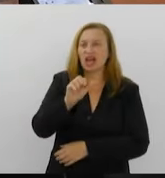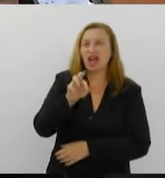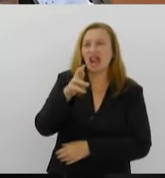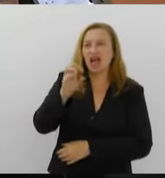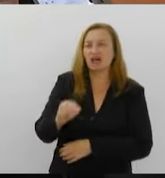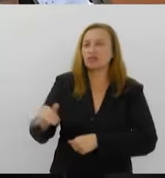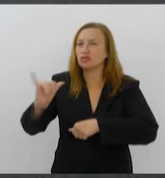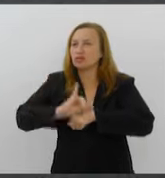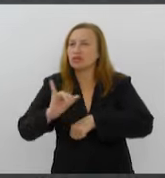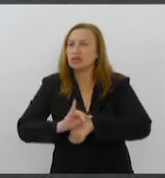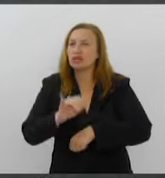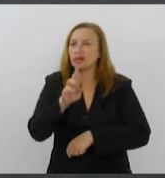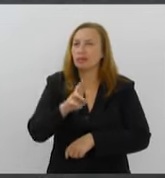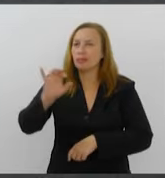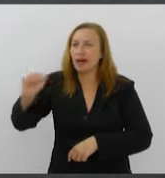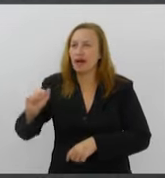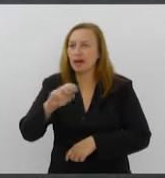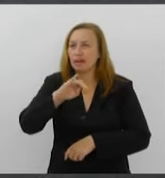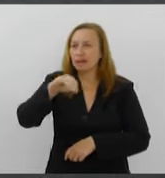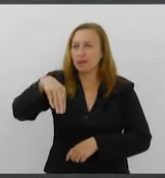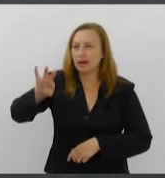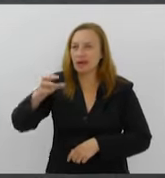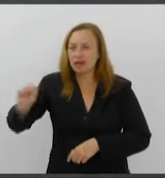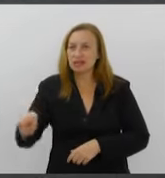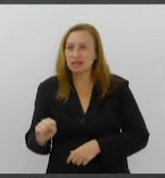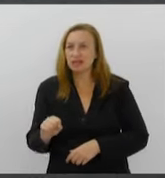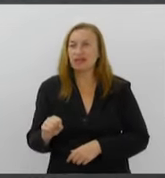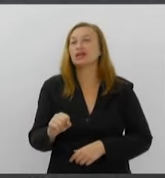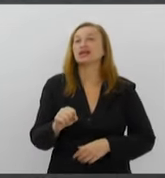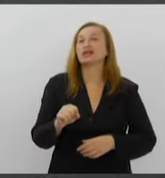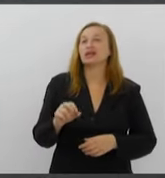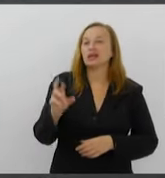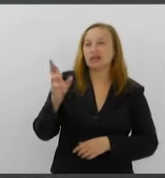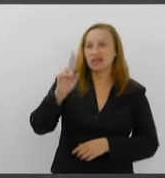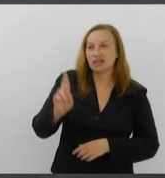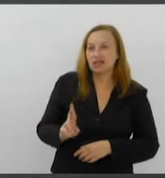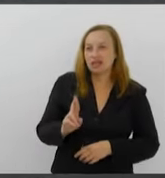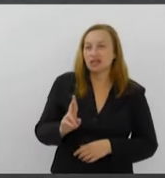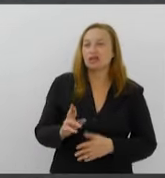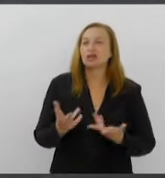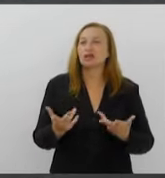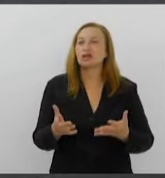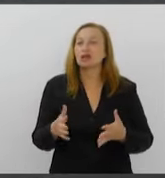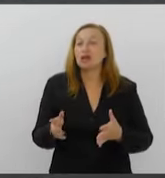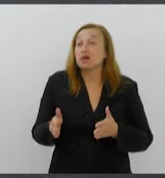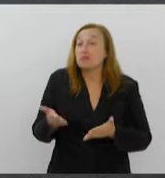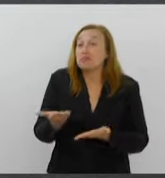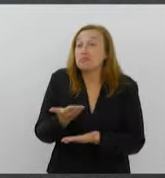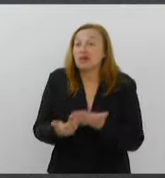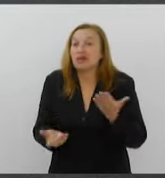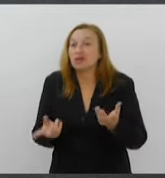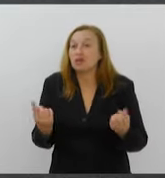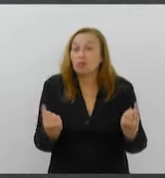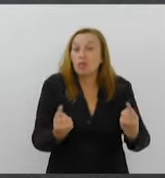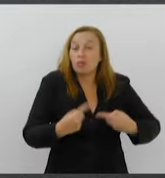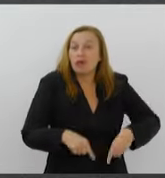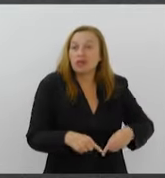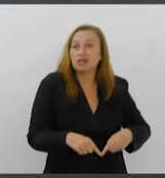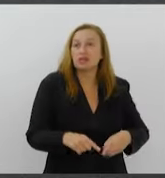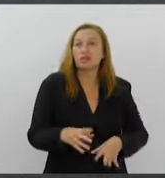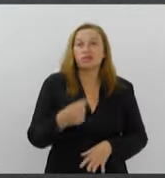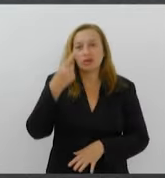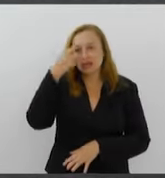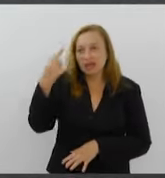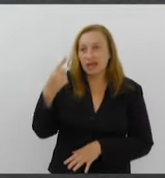Volta Redonda, Barra Mansa, Coatis, Resende, Itatiaia, o setor completamente em desespero, perdendo competitividade. Para o senhor ter uma ideia,